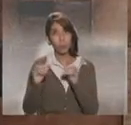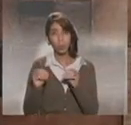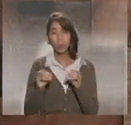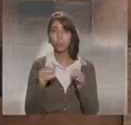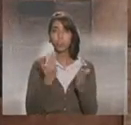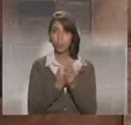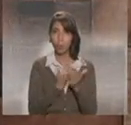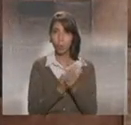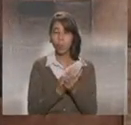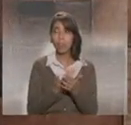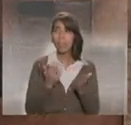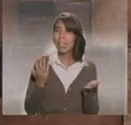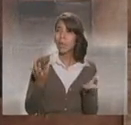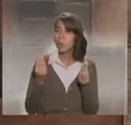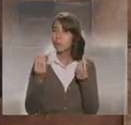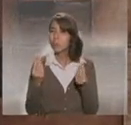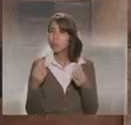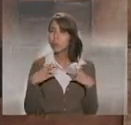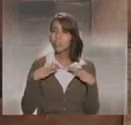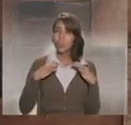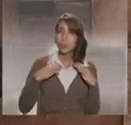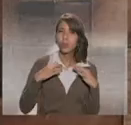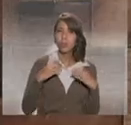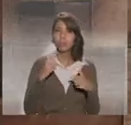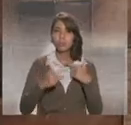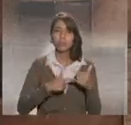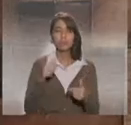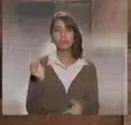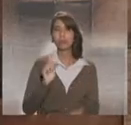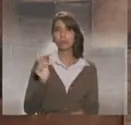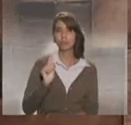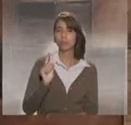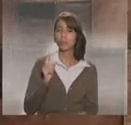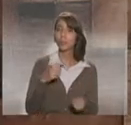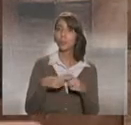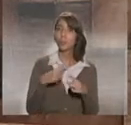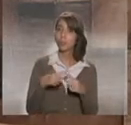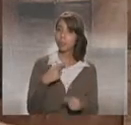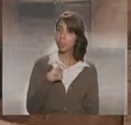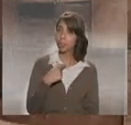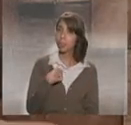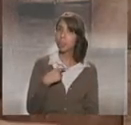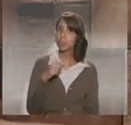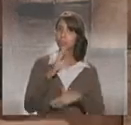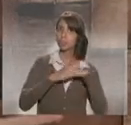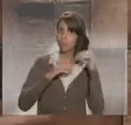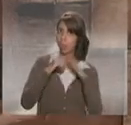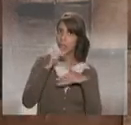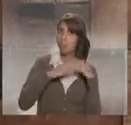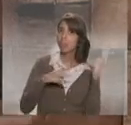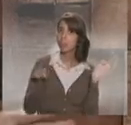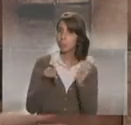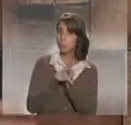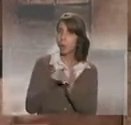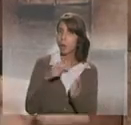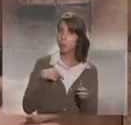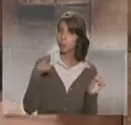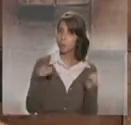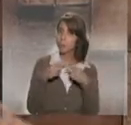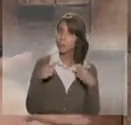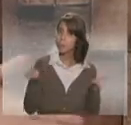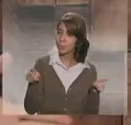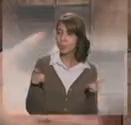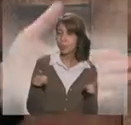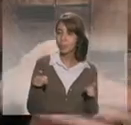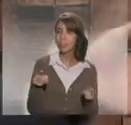manda o figurino porque eu era como eu tinha um talento natural para a música não é à toa que meus